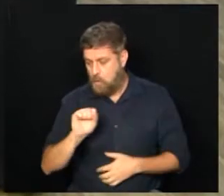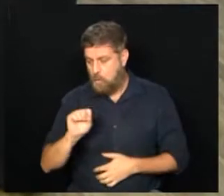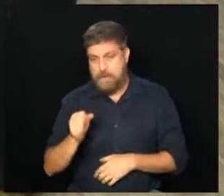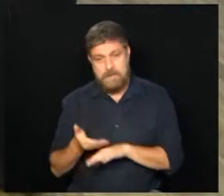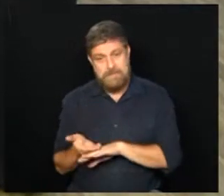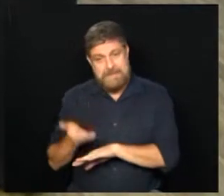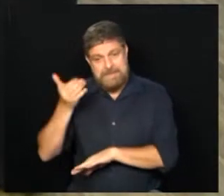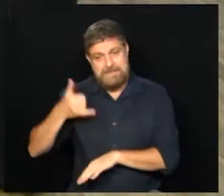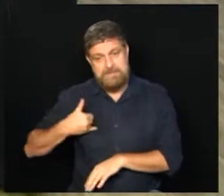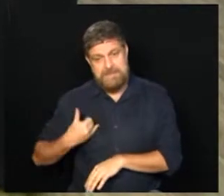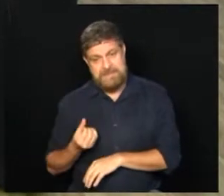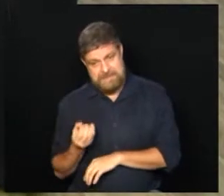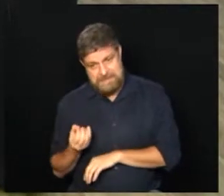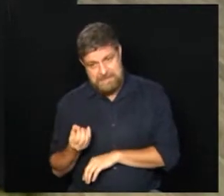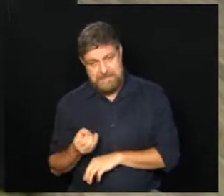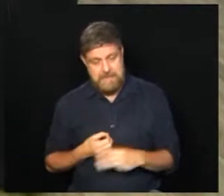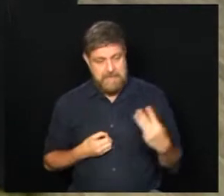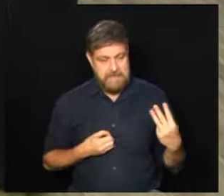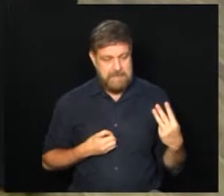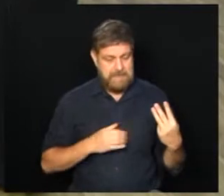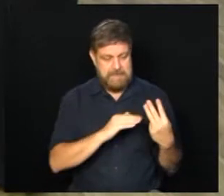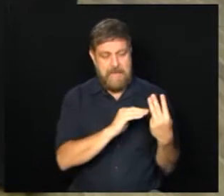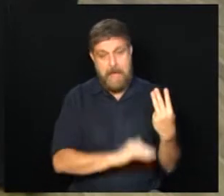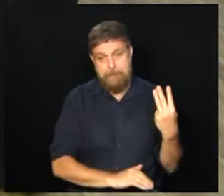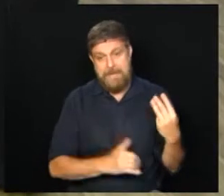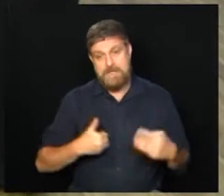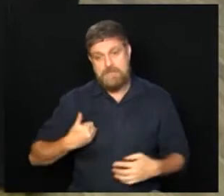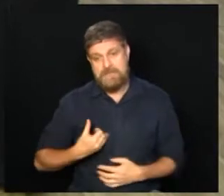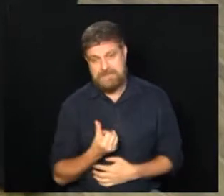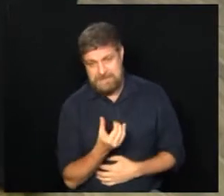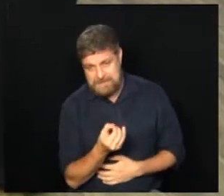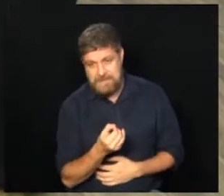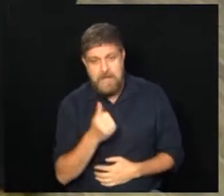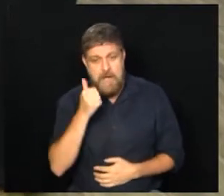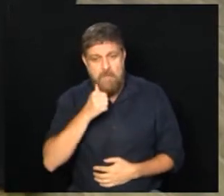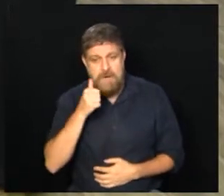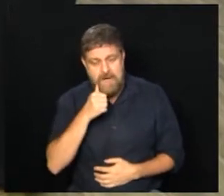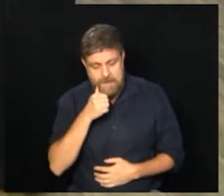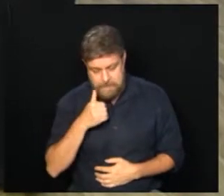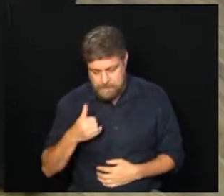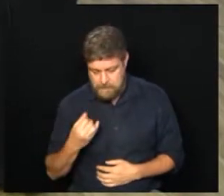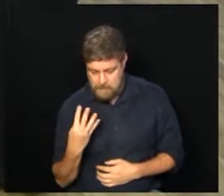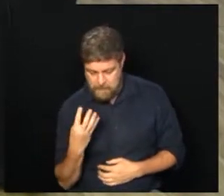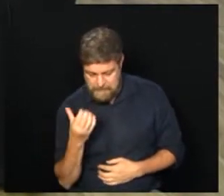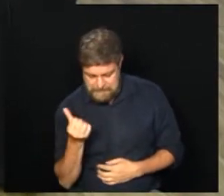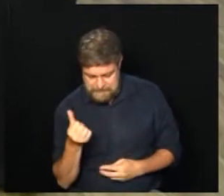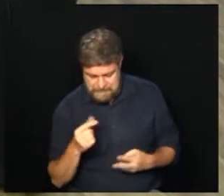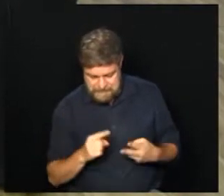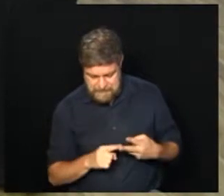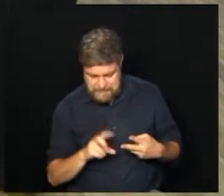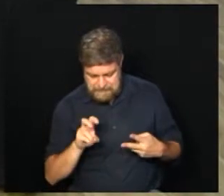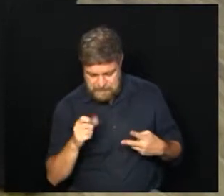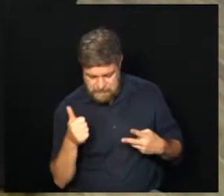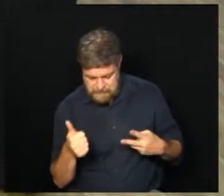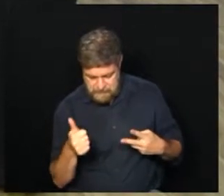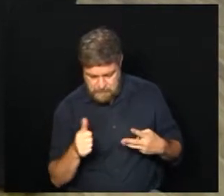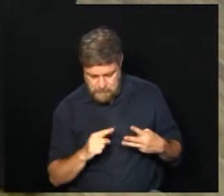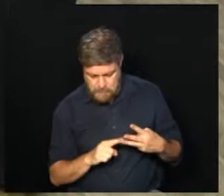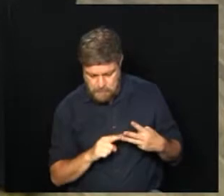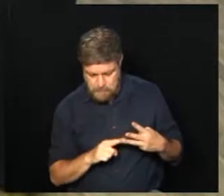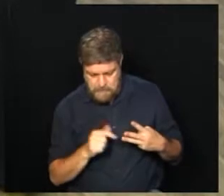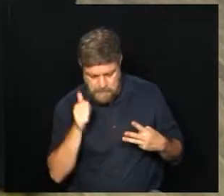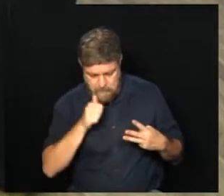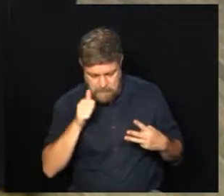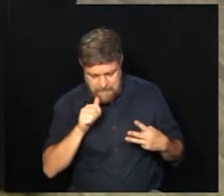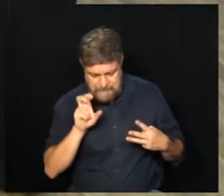anos e as 3 pessoas abaixo de 60 anos, uma mulher de 46, mulher de 51 e uma outra mulher também